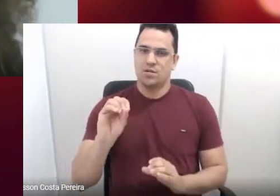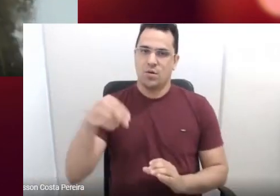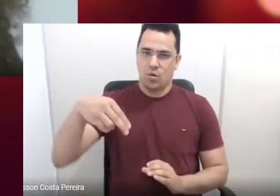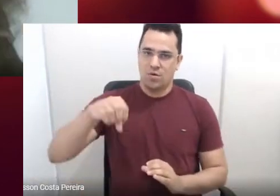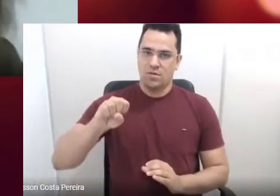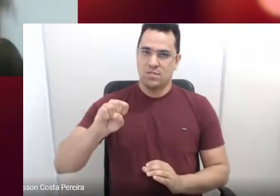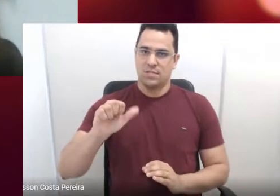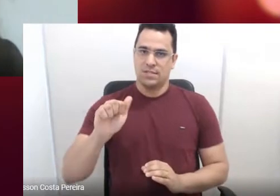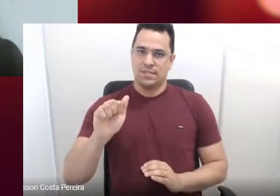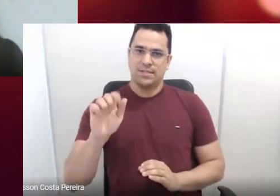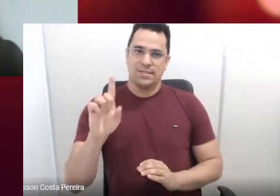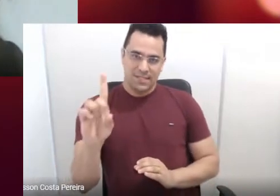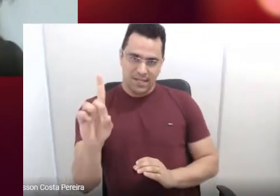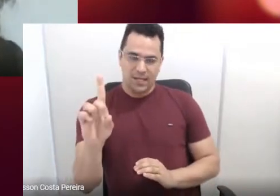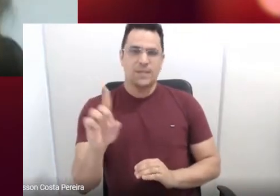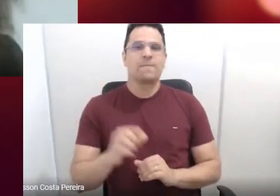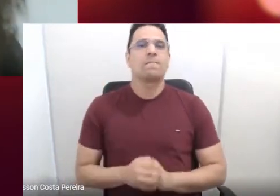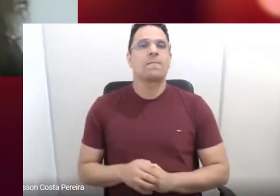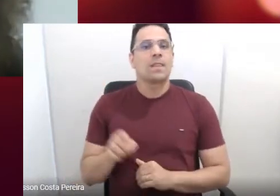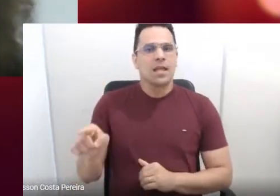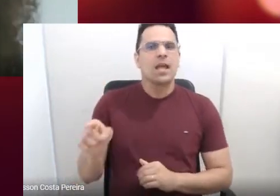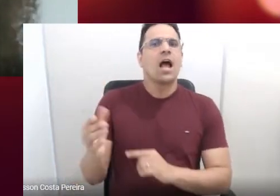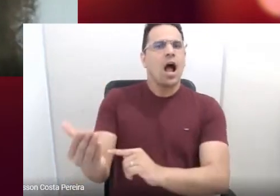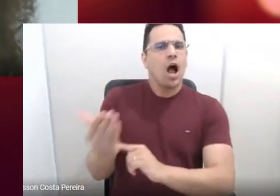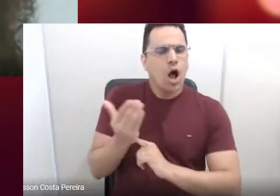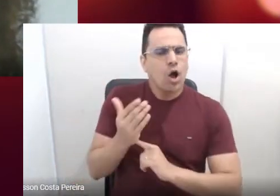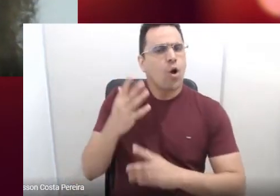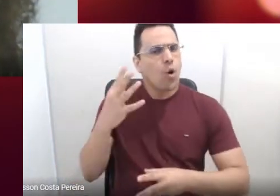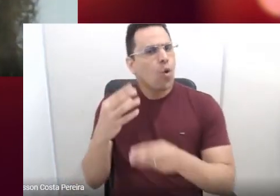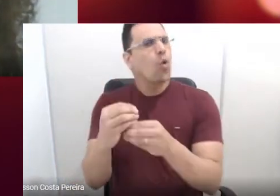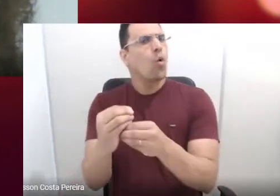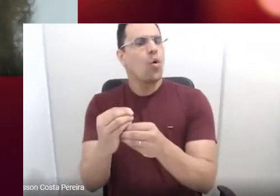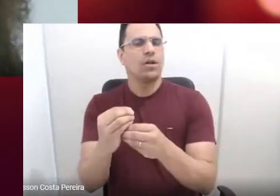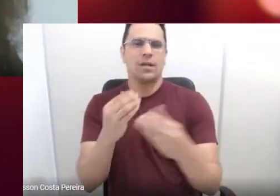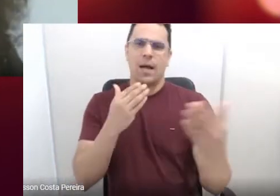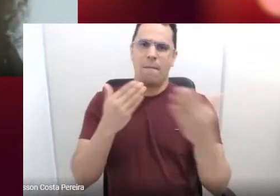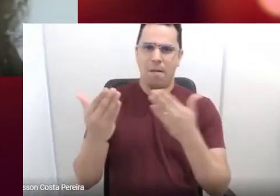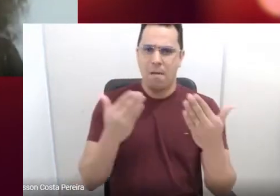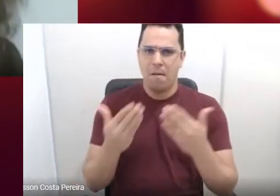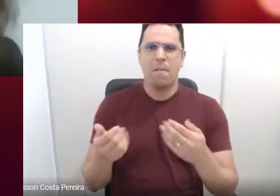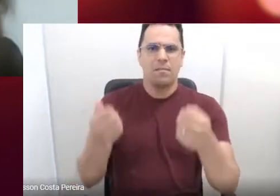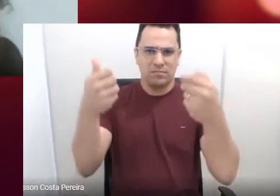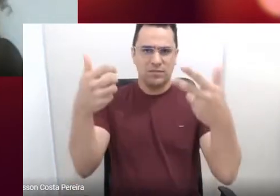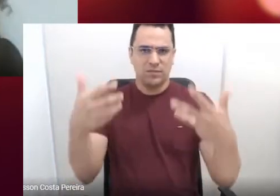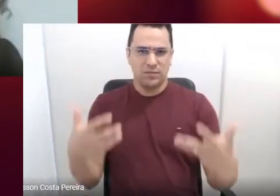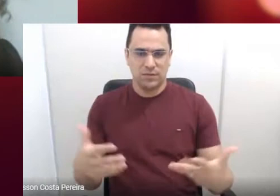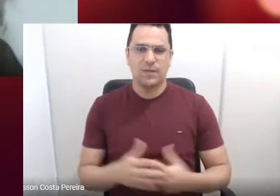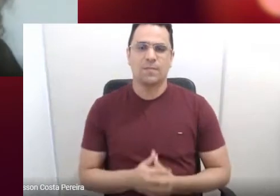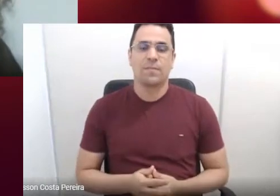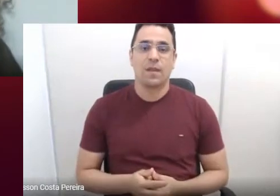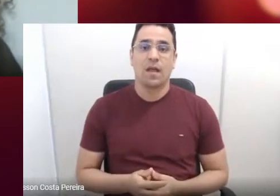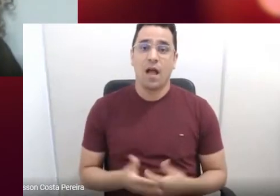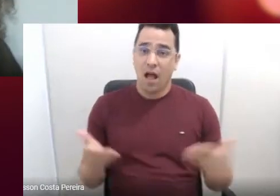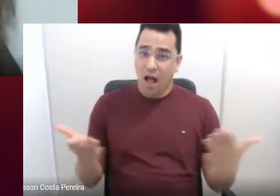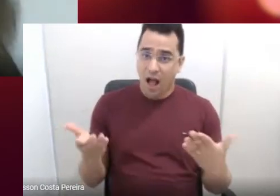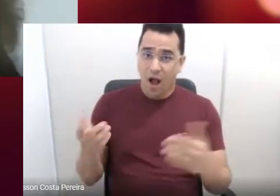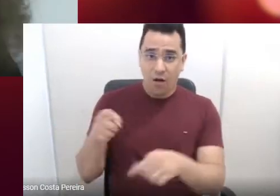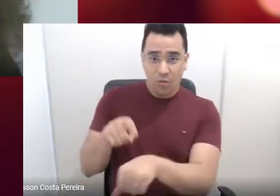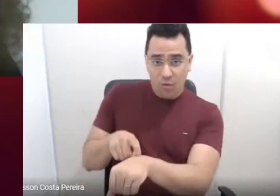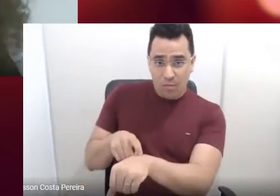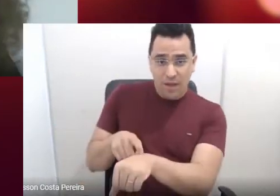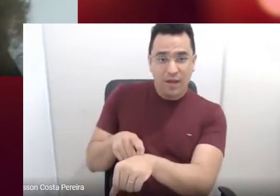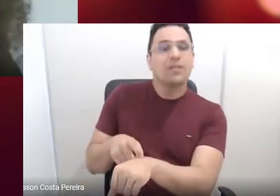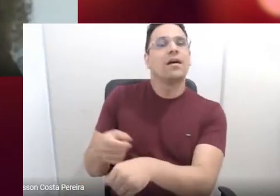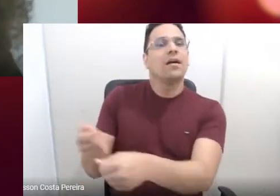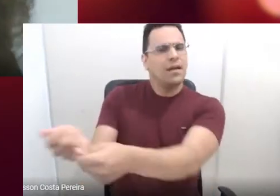contribuir bastante aqui no nosso bate-papo. Então, eu passo a palavra para a colega Kátia, peço para ela fazer a fala